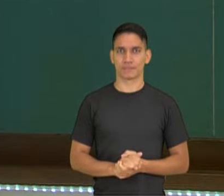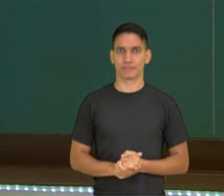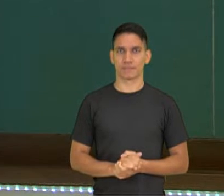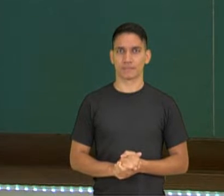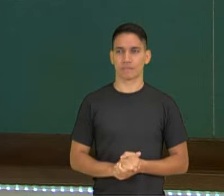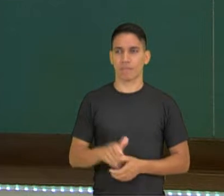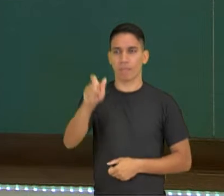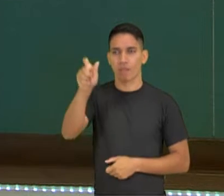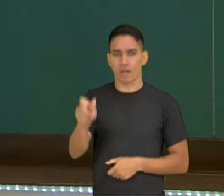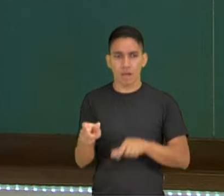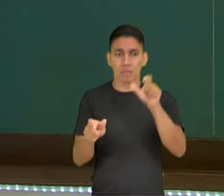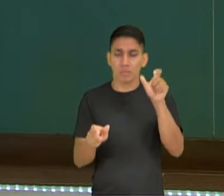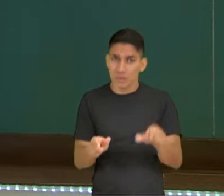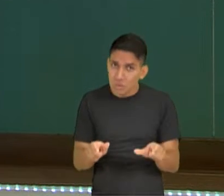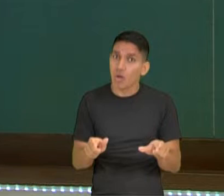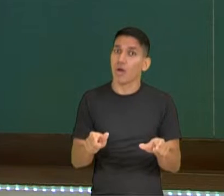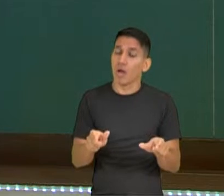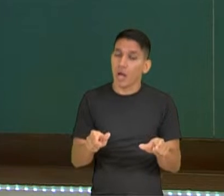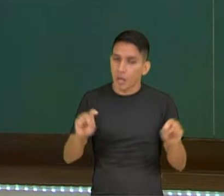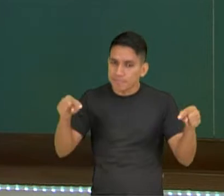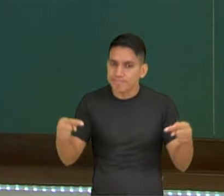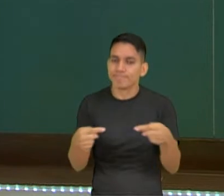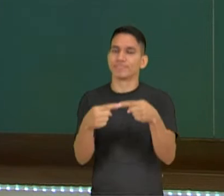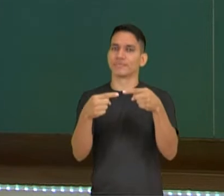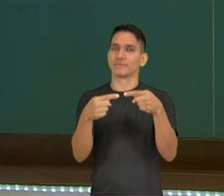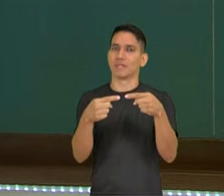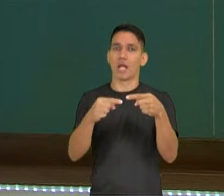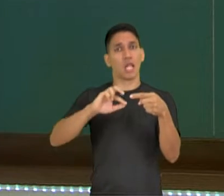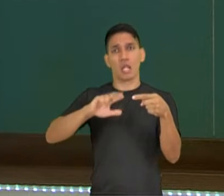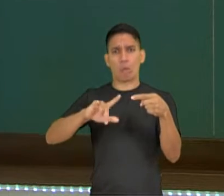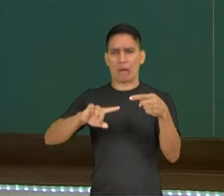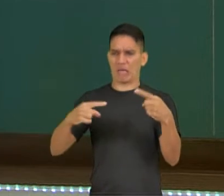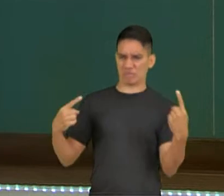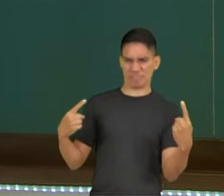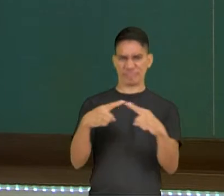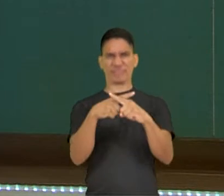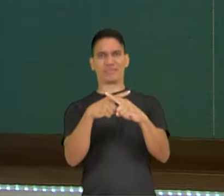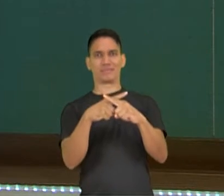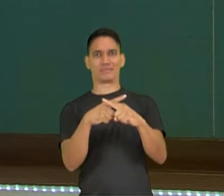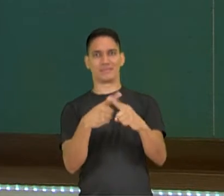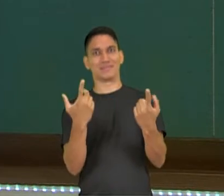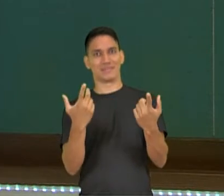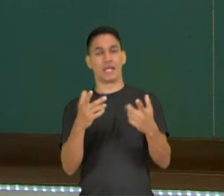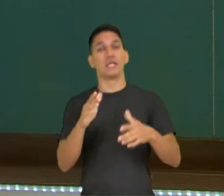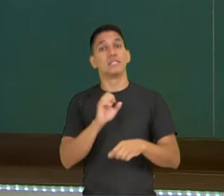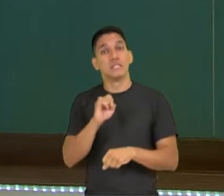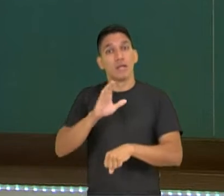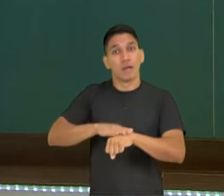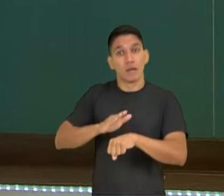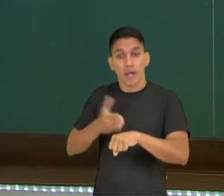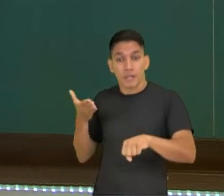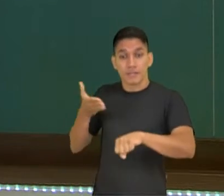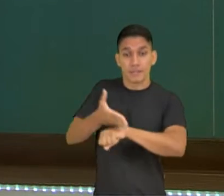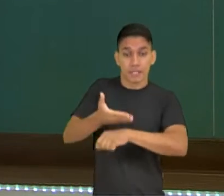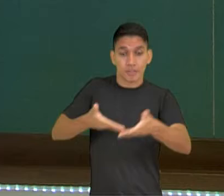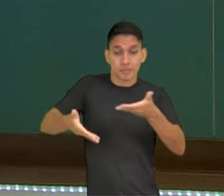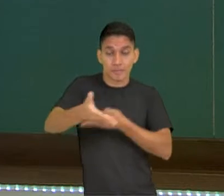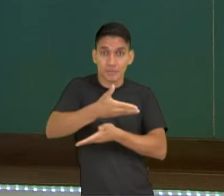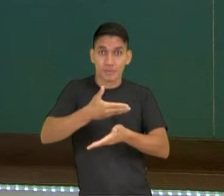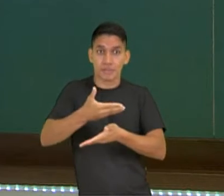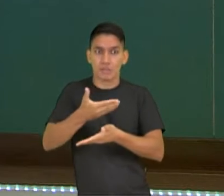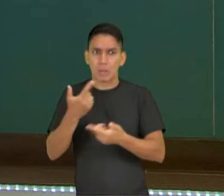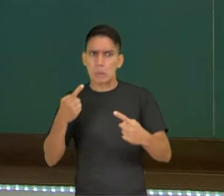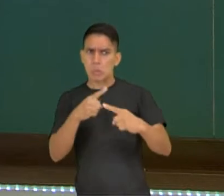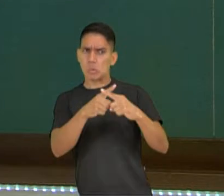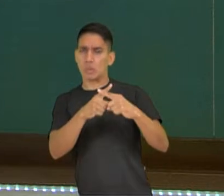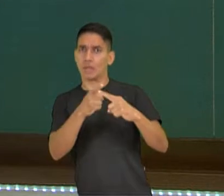As pessoas são consideradas parceiras e não adversárias. Quando você participa de uma competição, você está participando contra um adversário, você